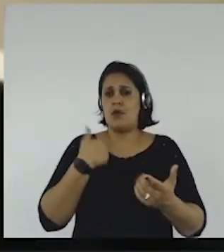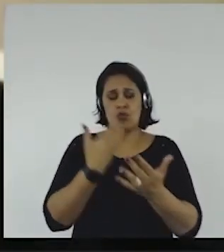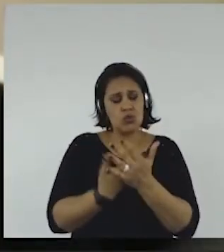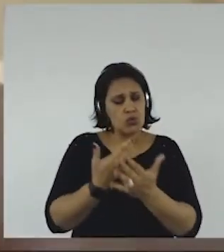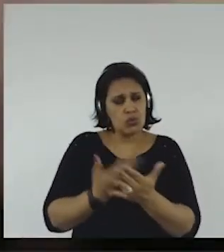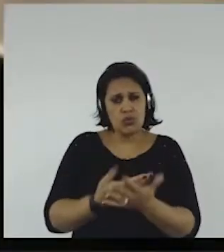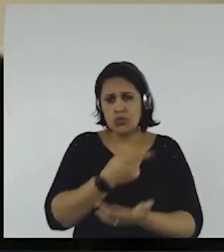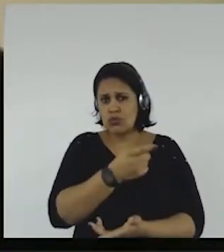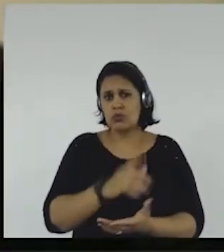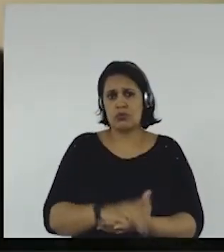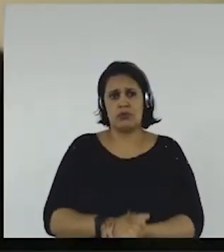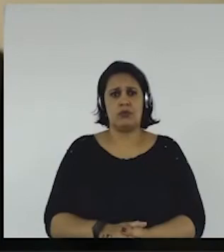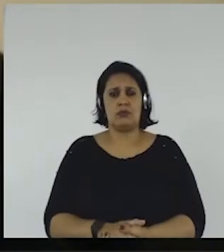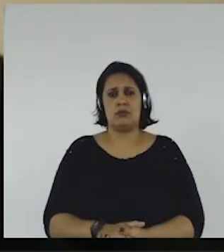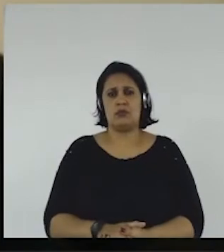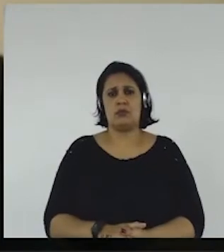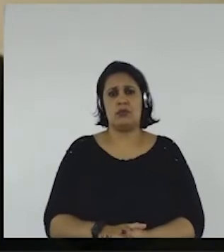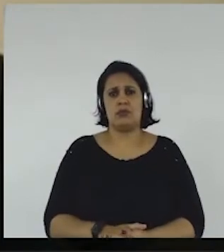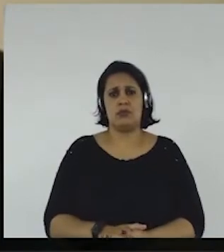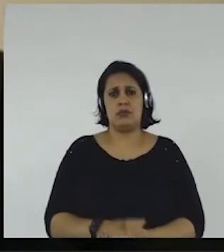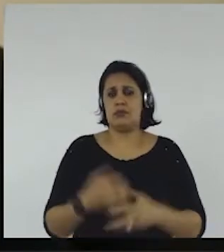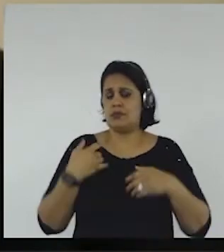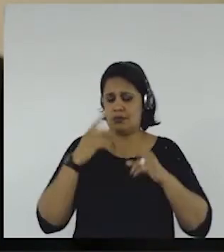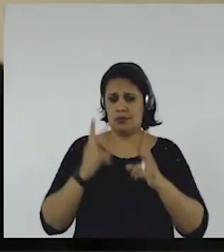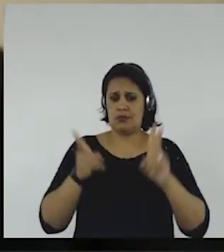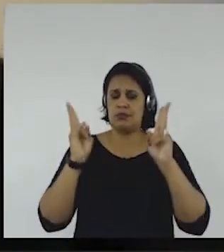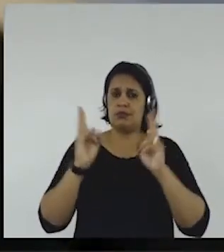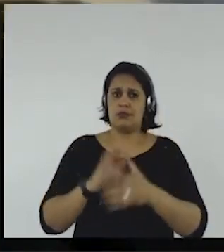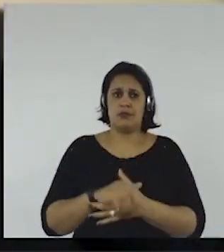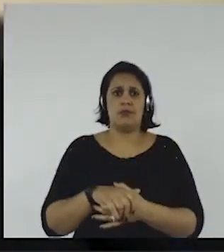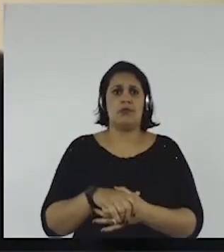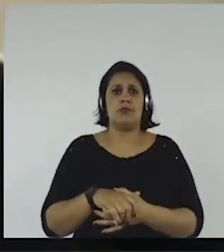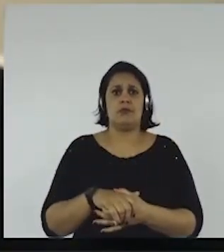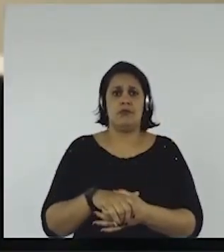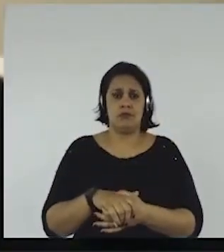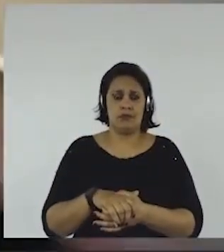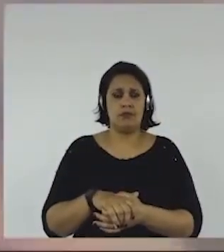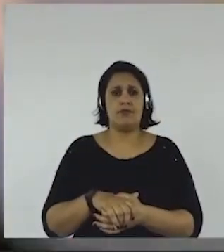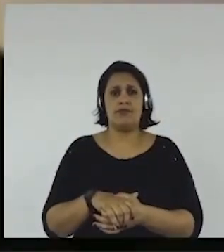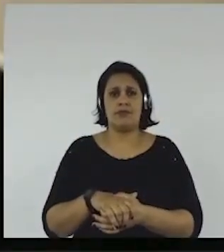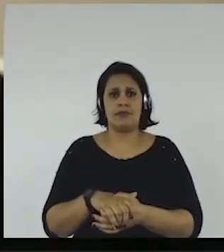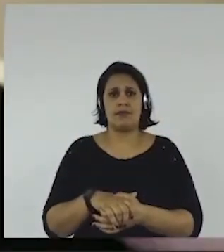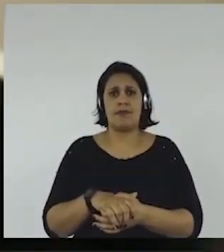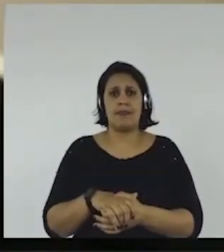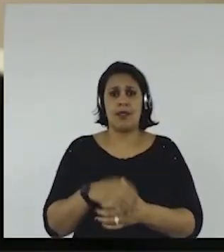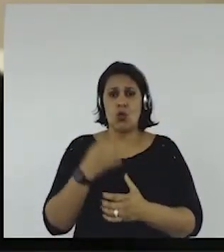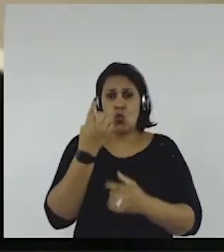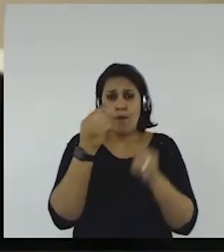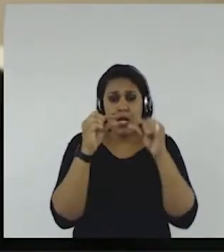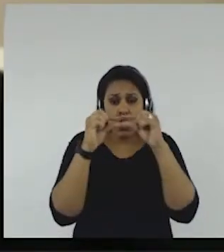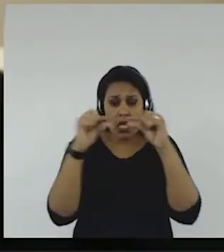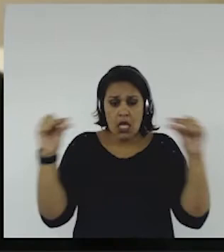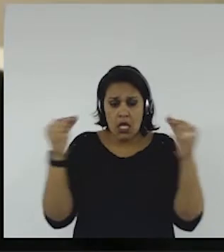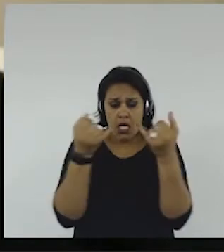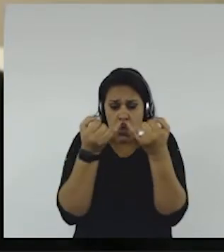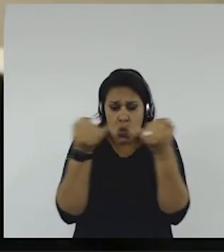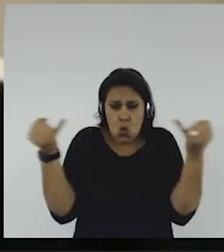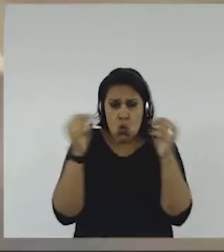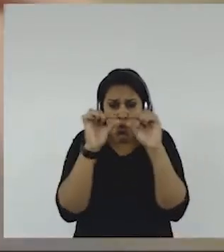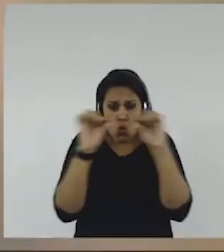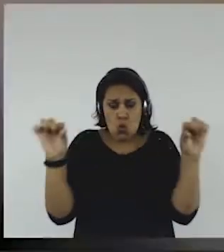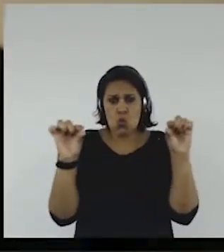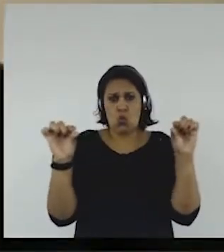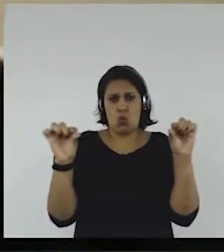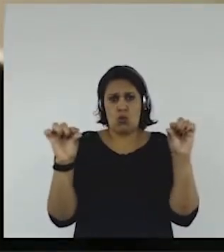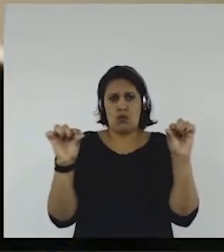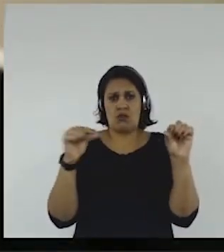Dantas. A minha dissertação de pretensão foi uma linha do livro de Santiago Dantas,